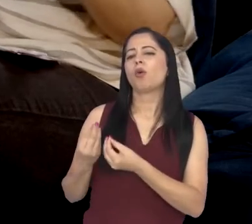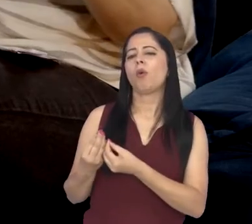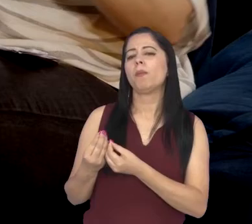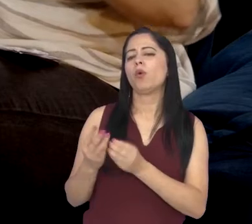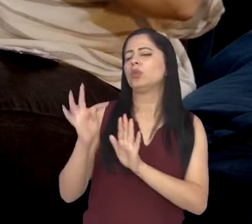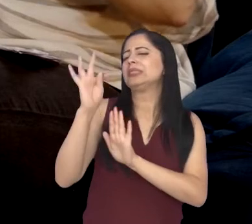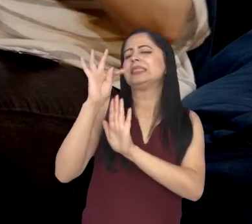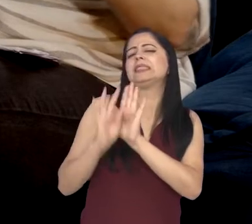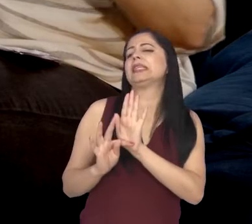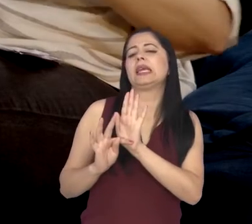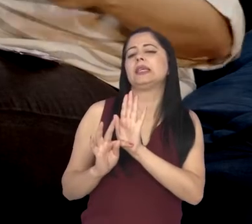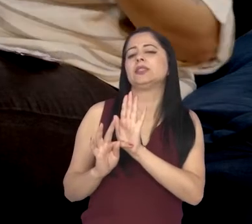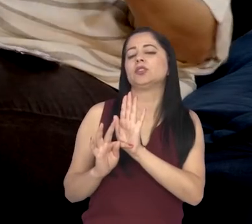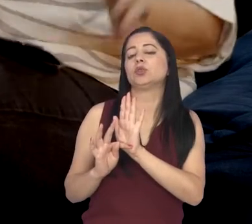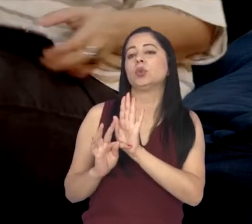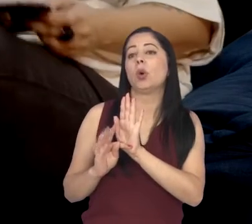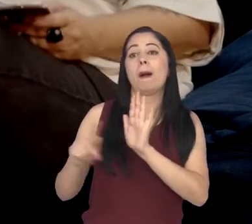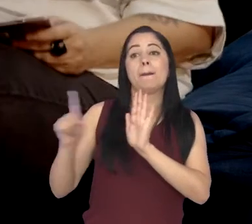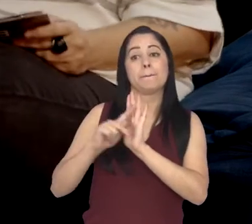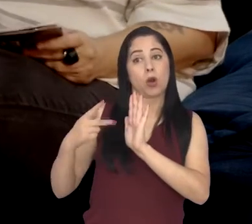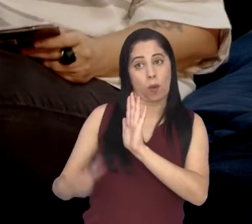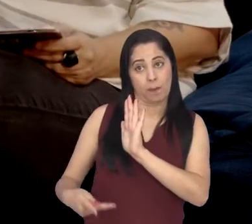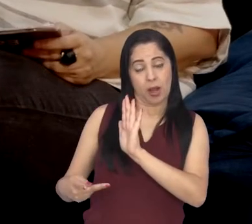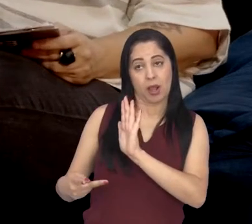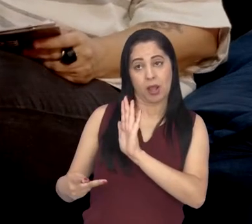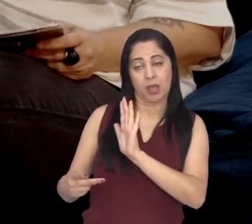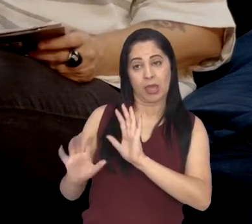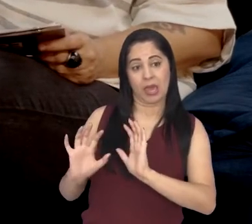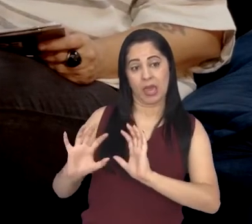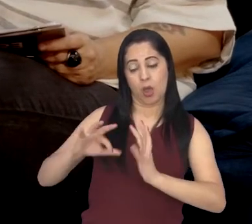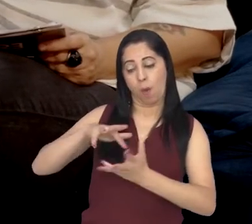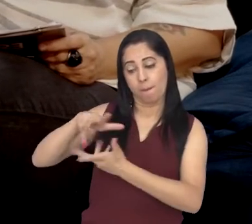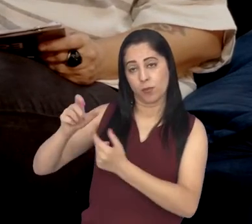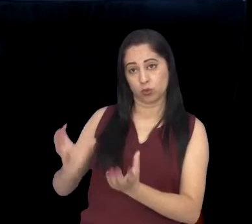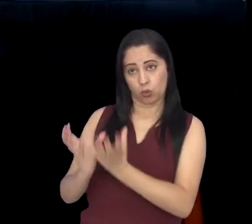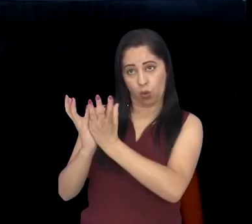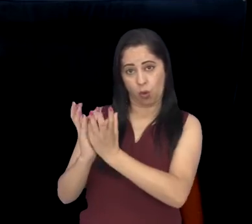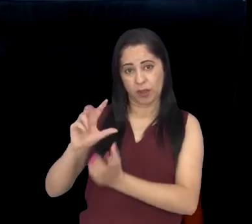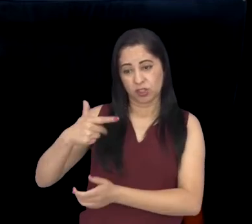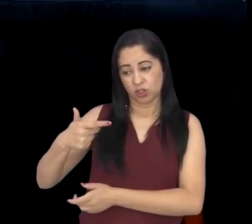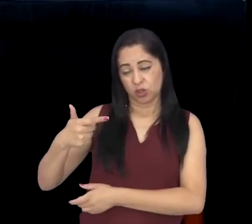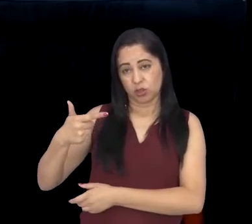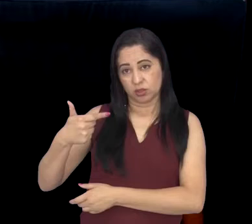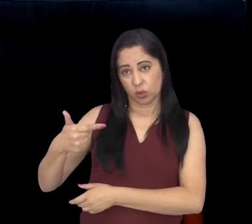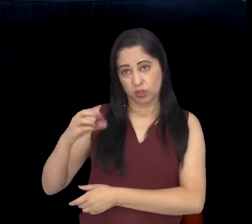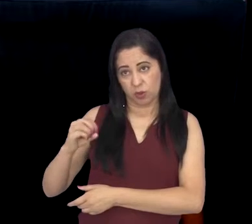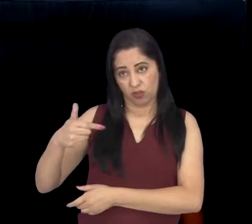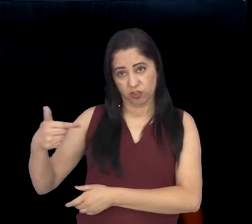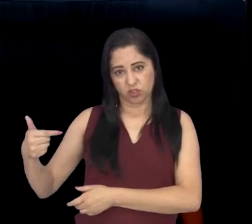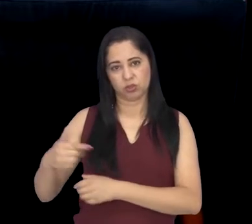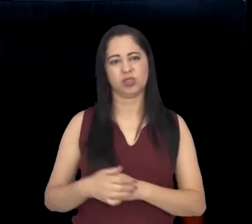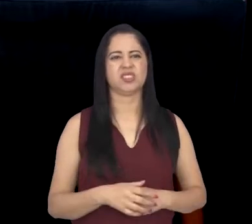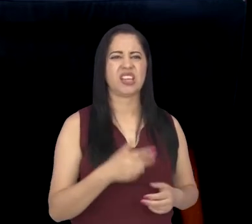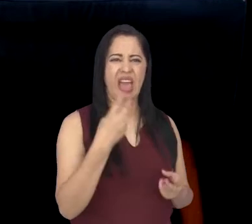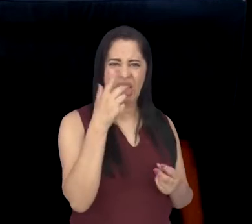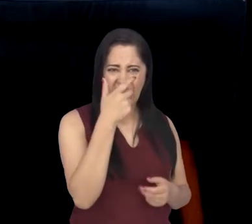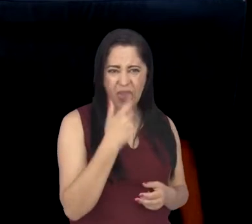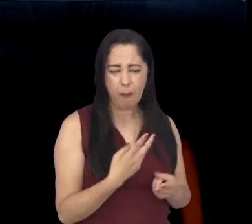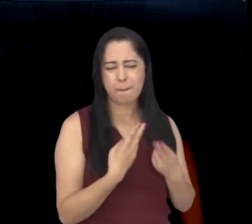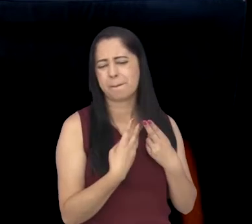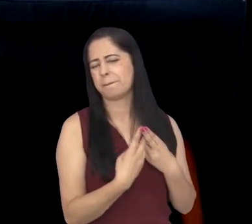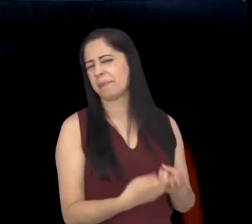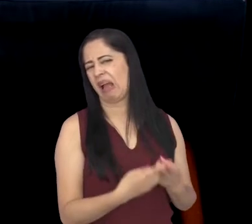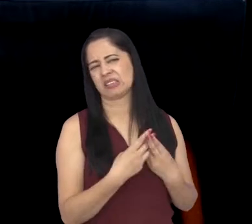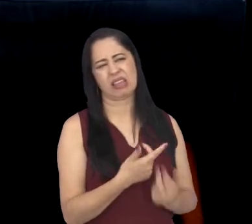um texto ou uma sinopse dessa Copa do Mundo de 2022? Hoje eu não teria nem paciência para aguentar esse bando